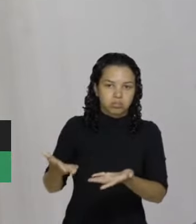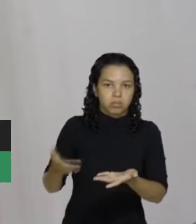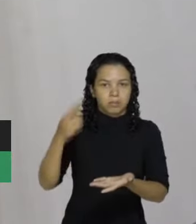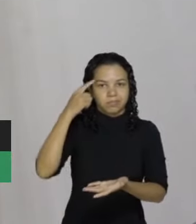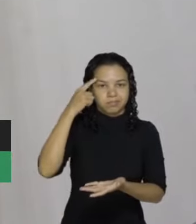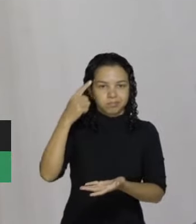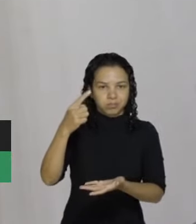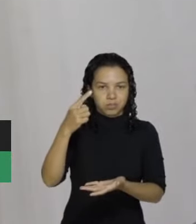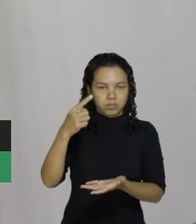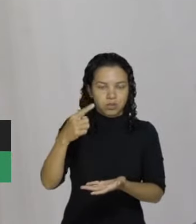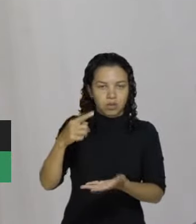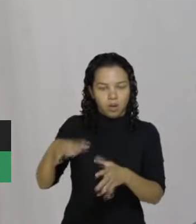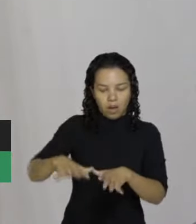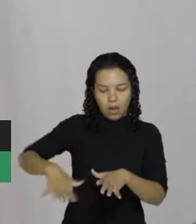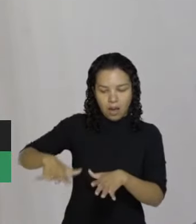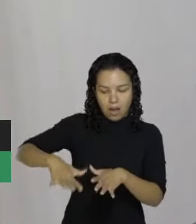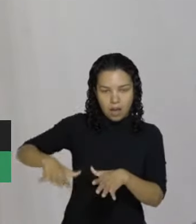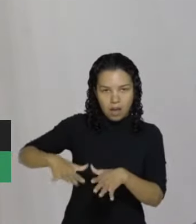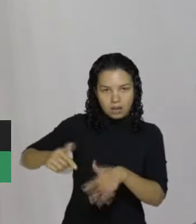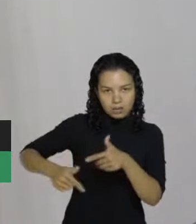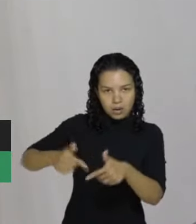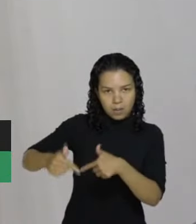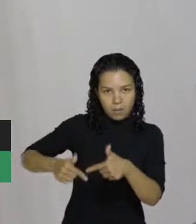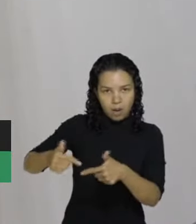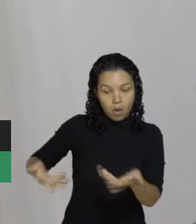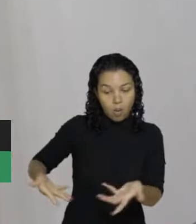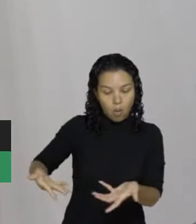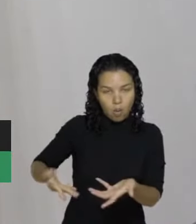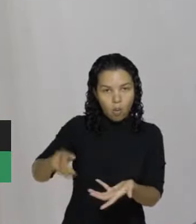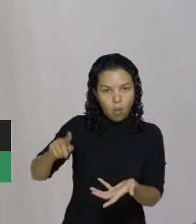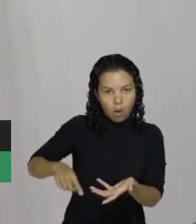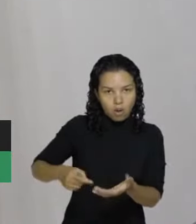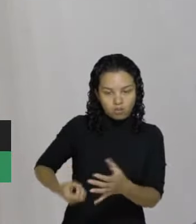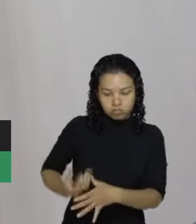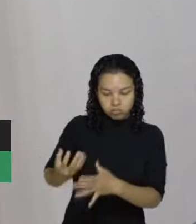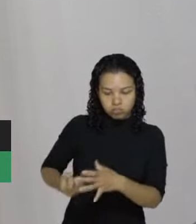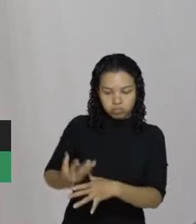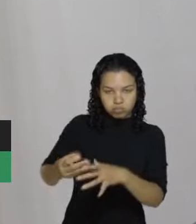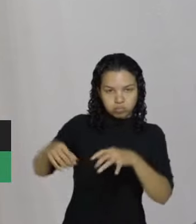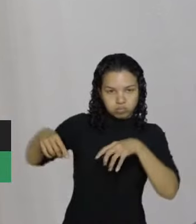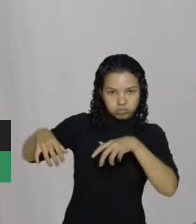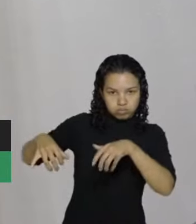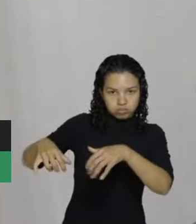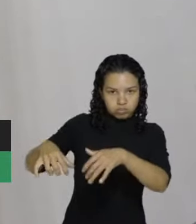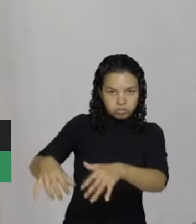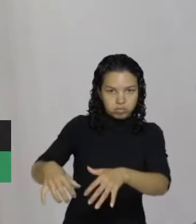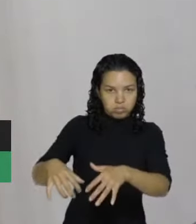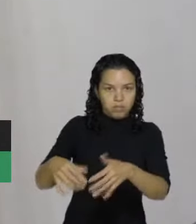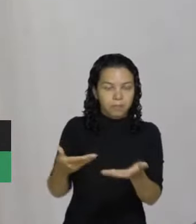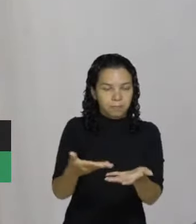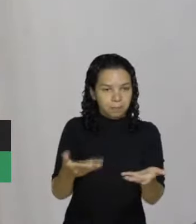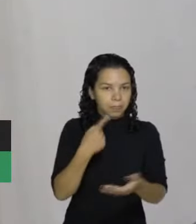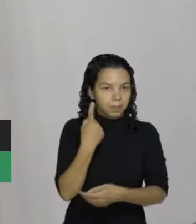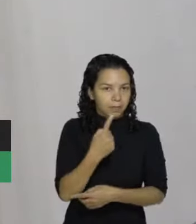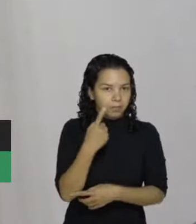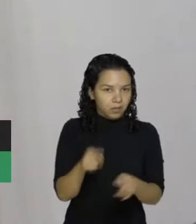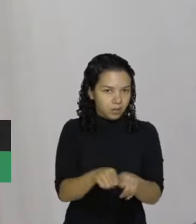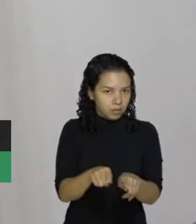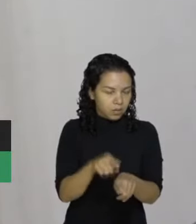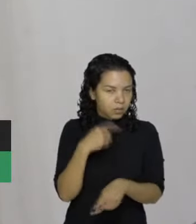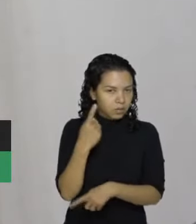grande nicho de mercado hoje é justamente na área de fertilizantes. Senhores deputados, e aqui cito também o deputado Altair